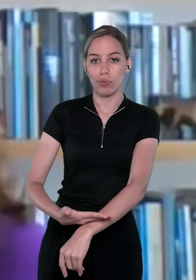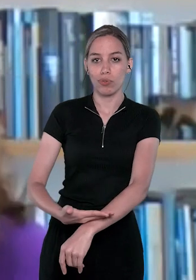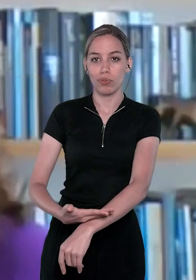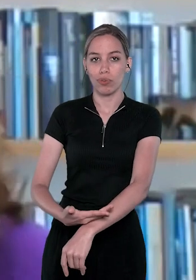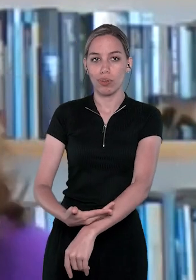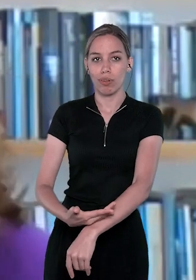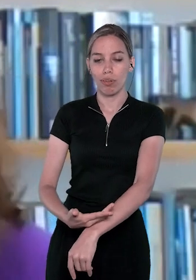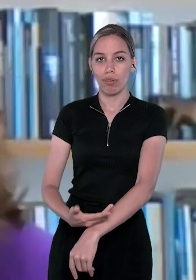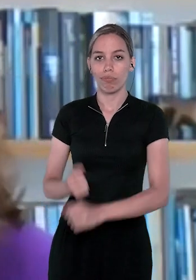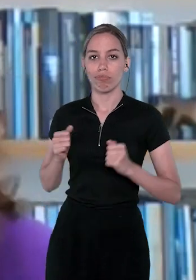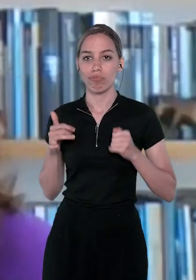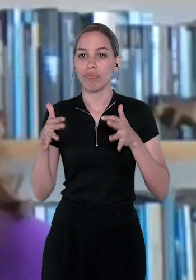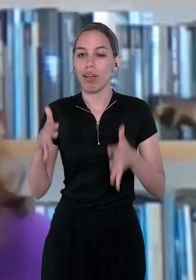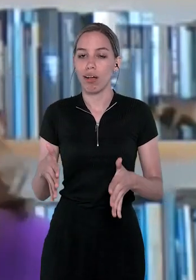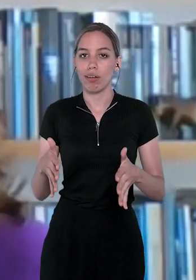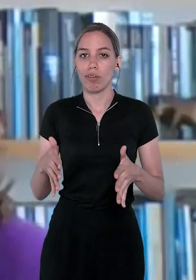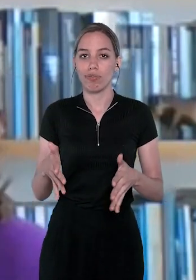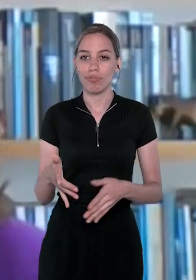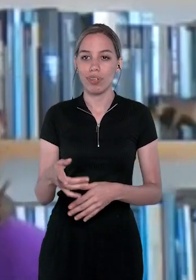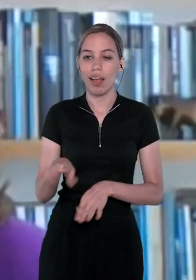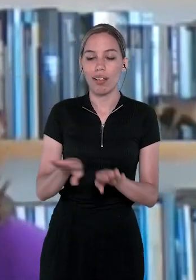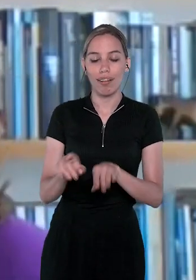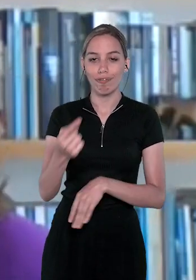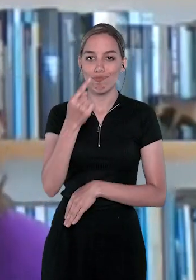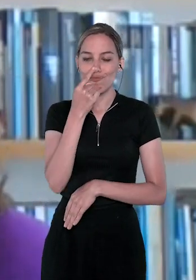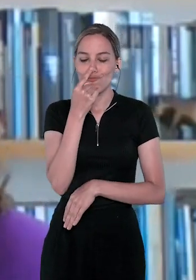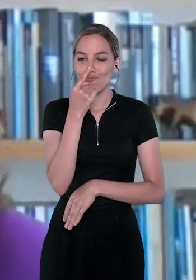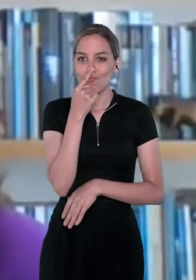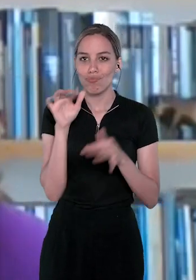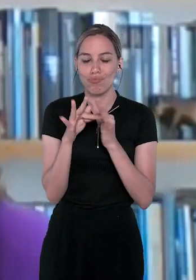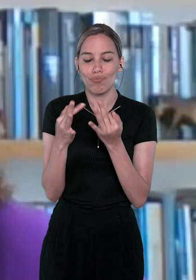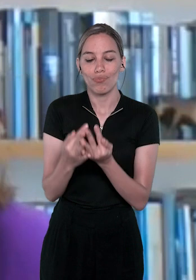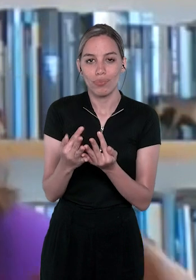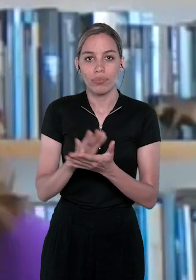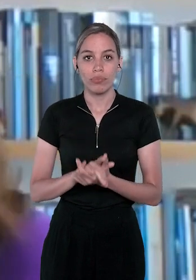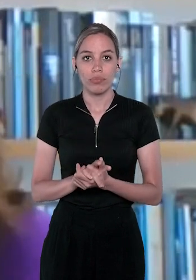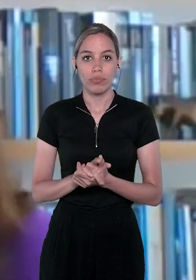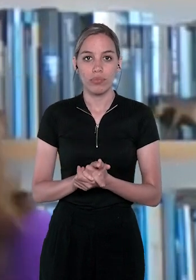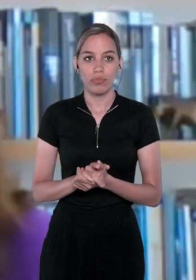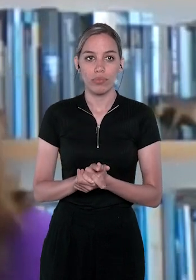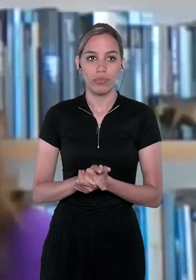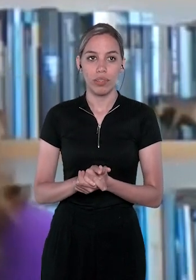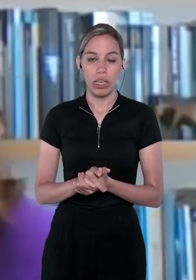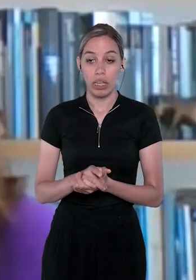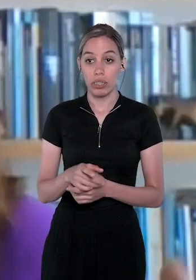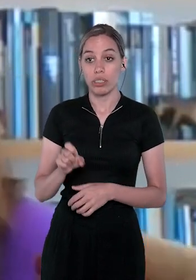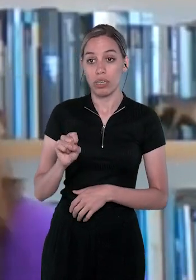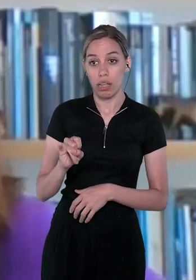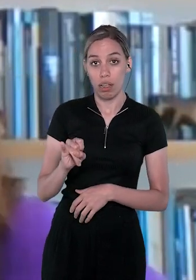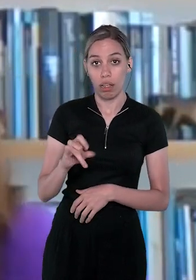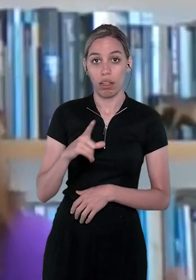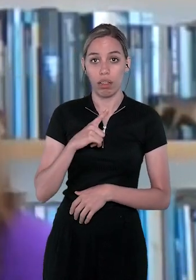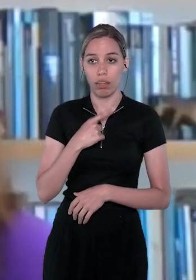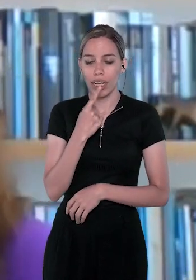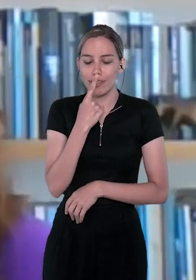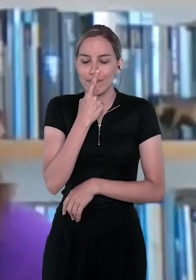afirmação do afeto. E essa revolução do afeto é uma revolução muito potente. Esse desejo